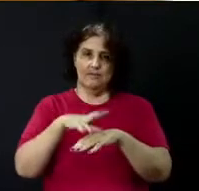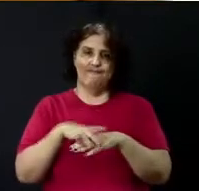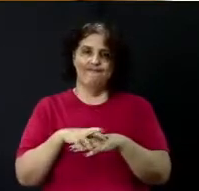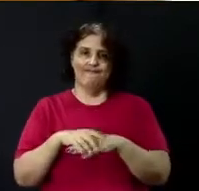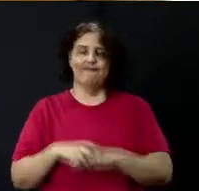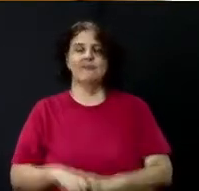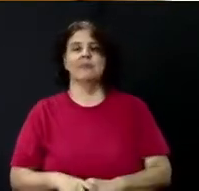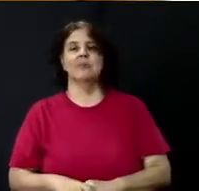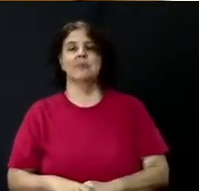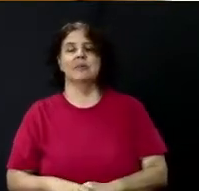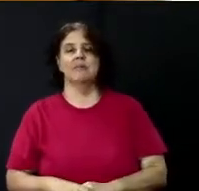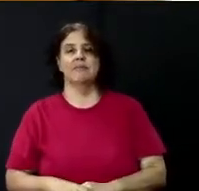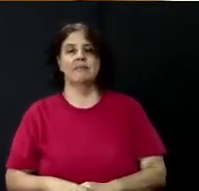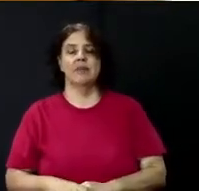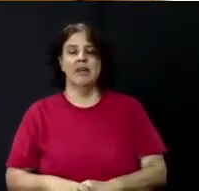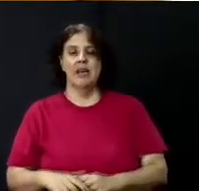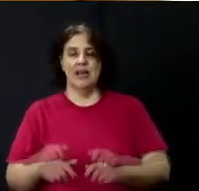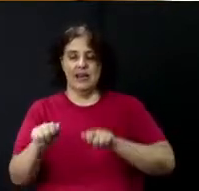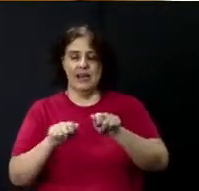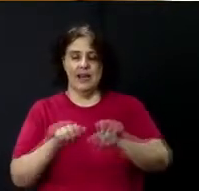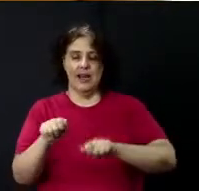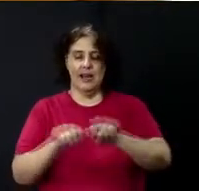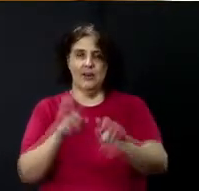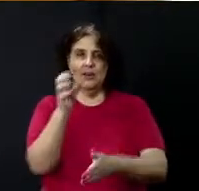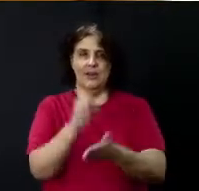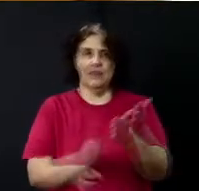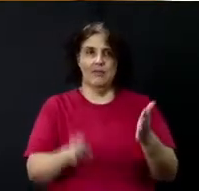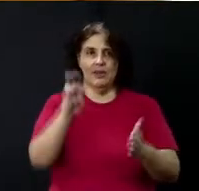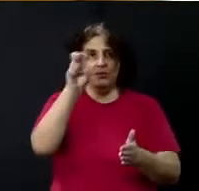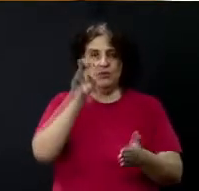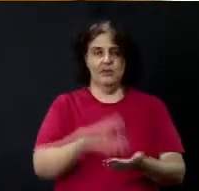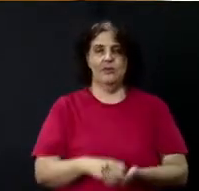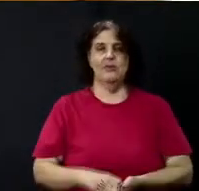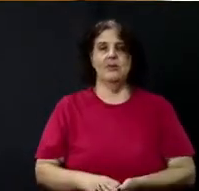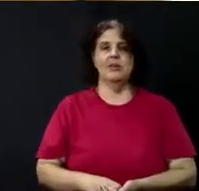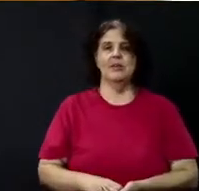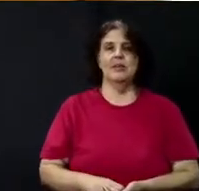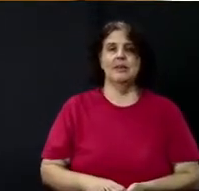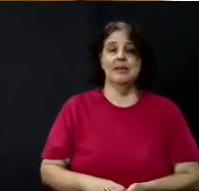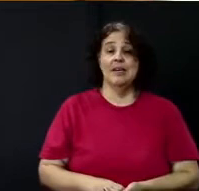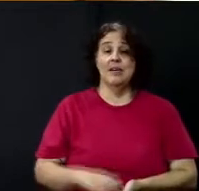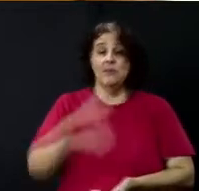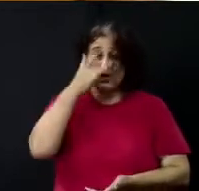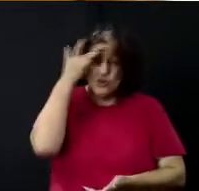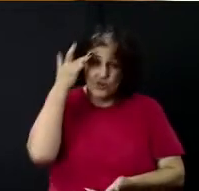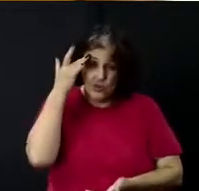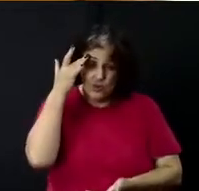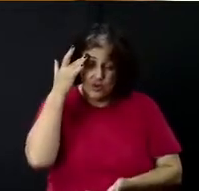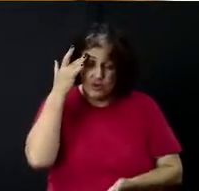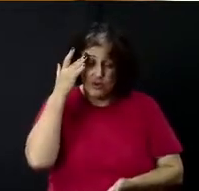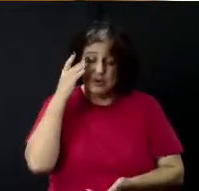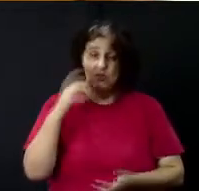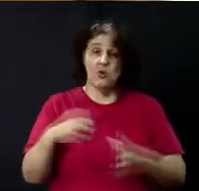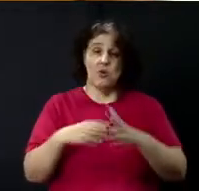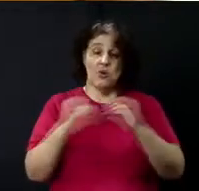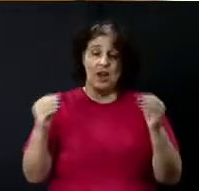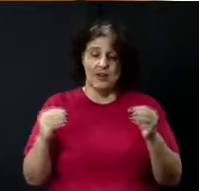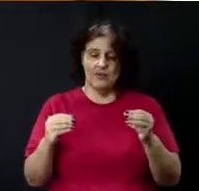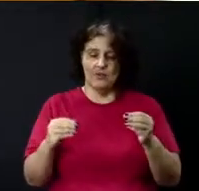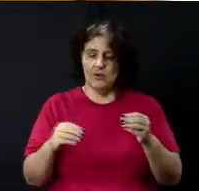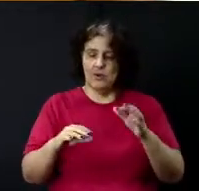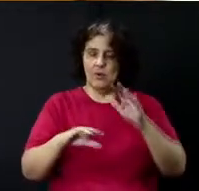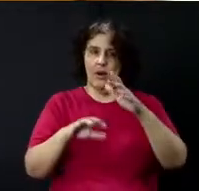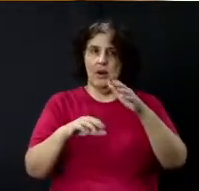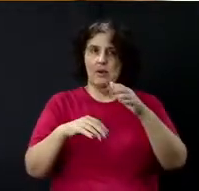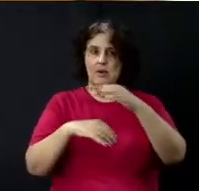Atos capítulo 5, nós vemos pessoas pela sombra de Pedro. Uma coisa impressionante. E nós vemos